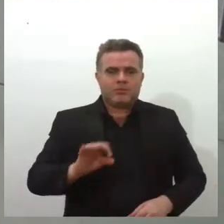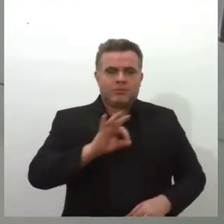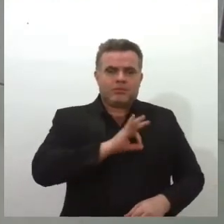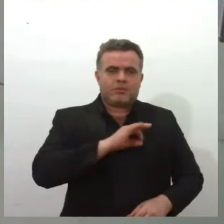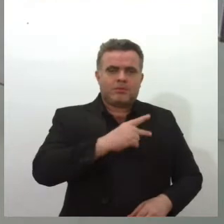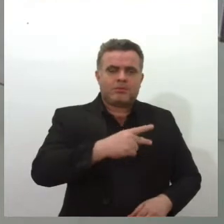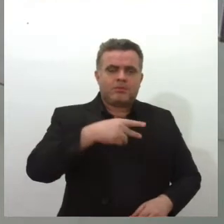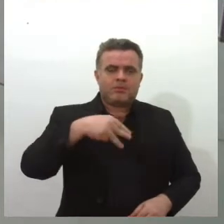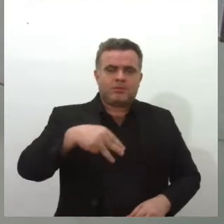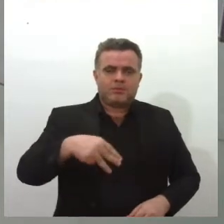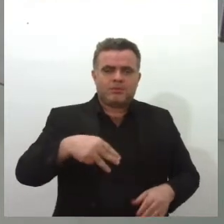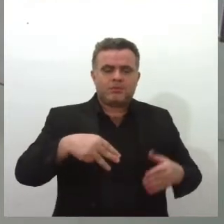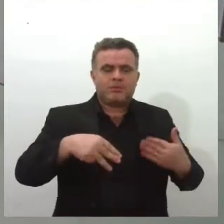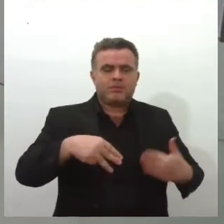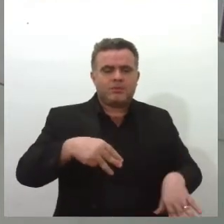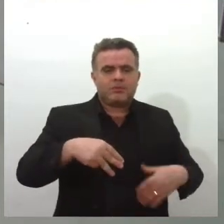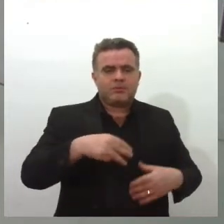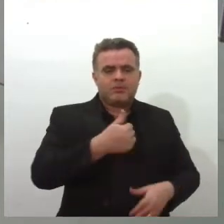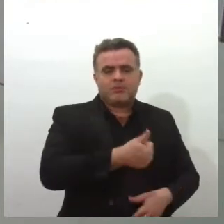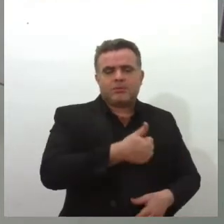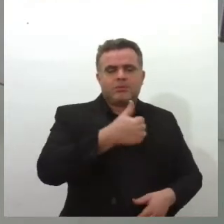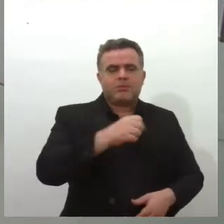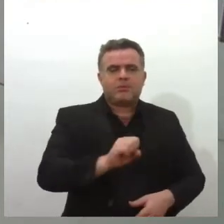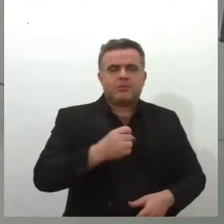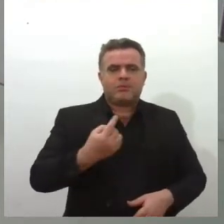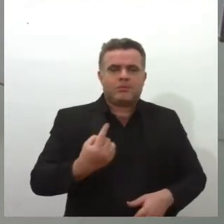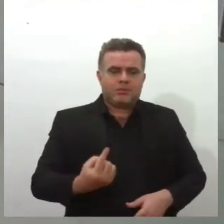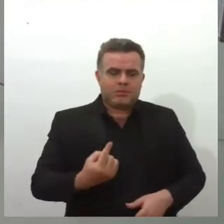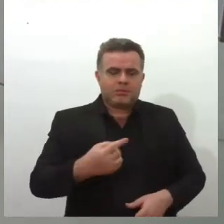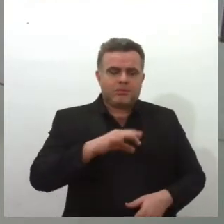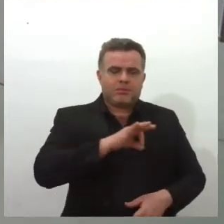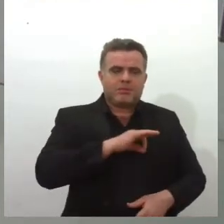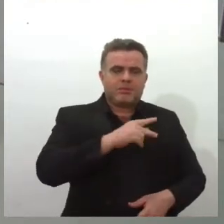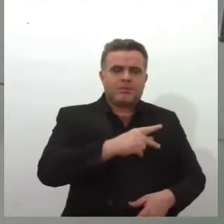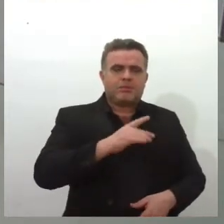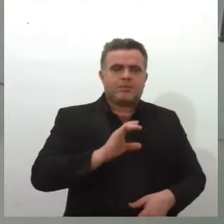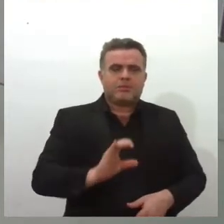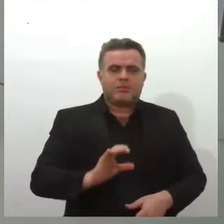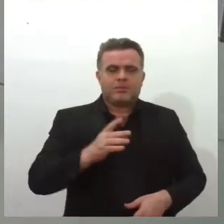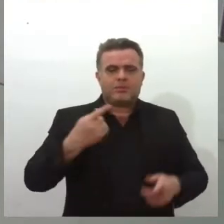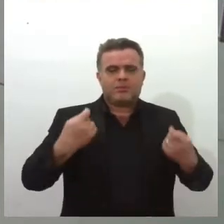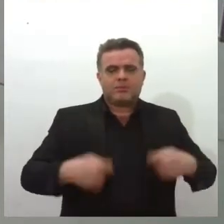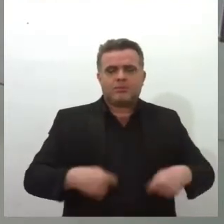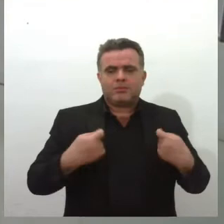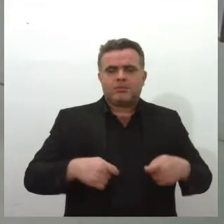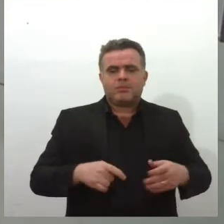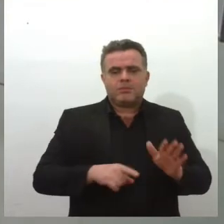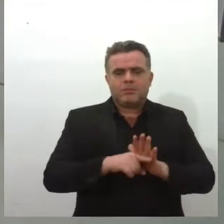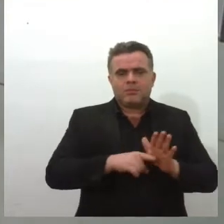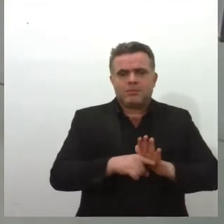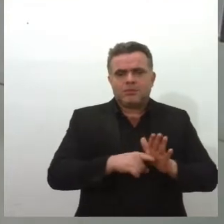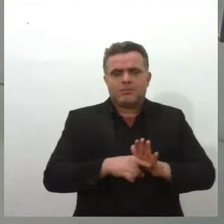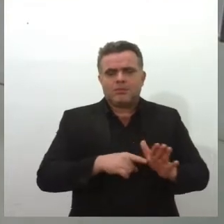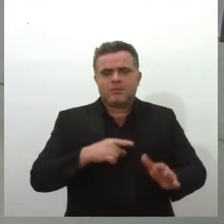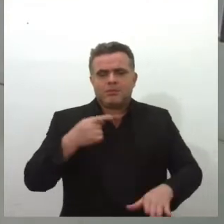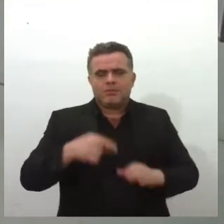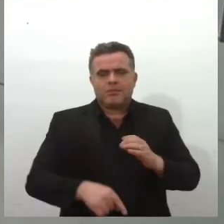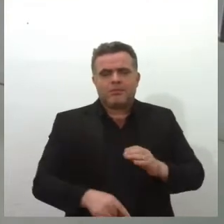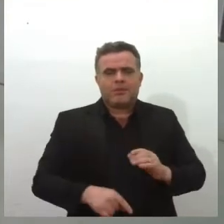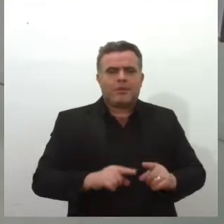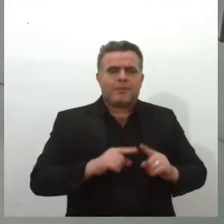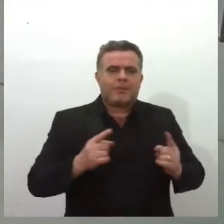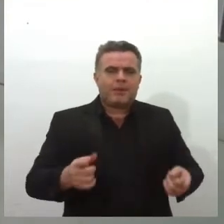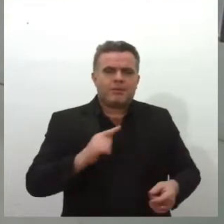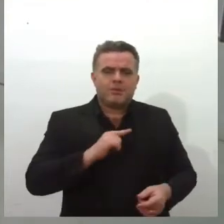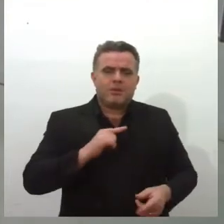Militar, o 181 da Polícia Civil, para os casos que ensejam a necessidade de uma investigação mais apurada, mas tem também